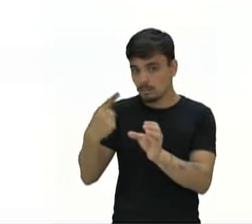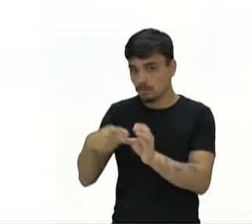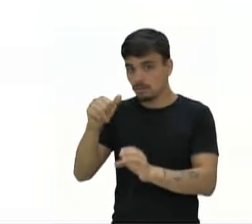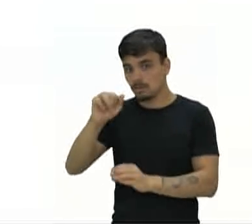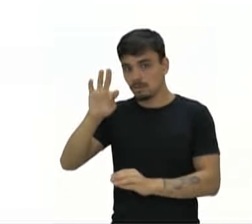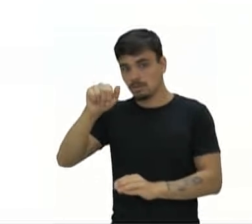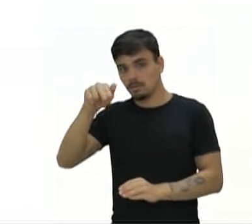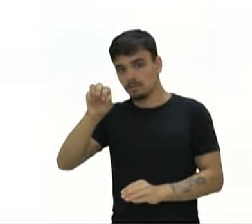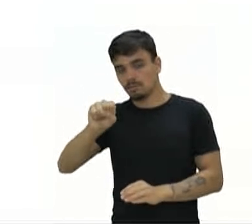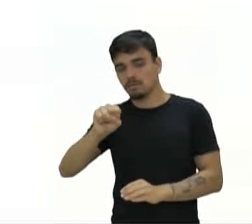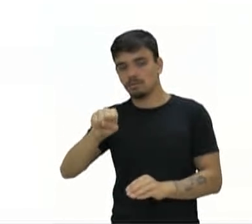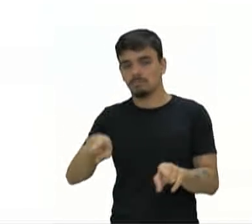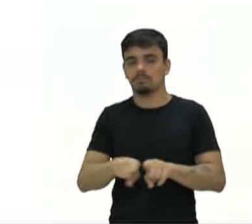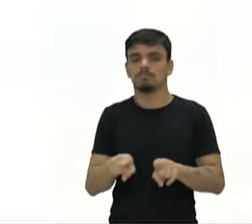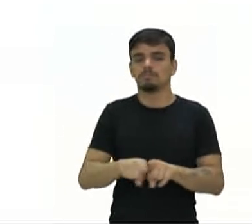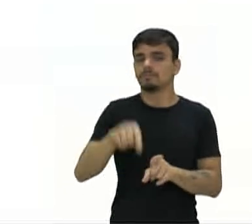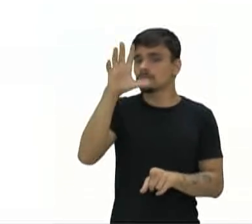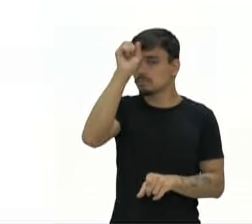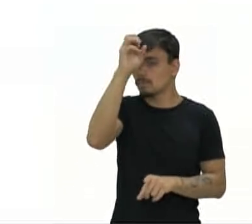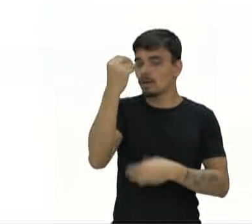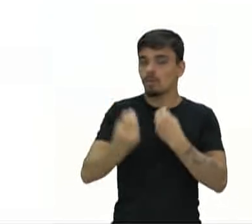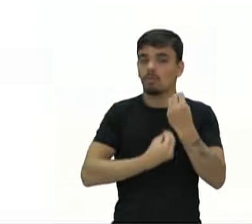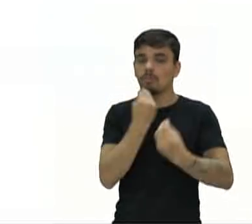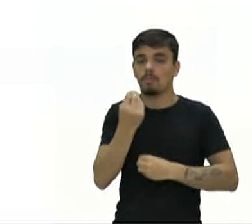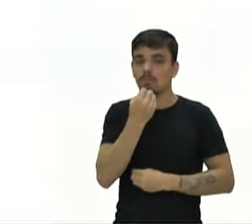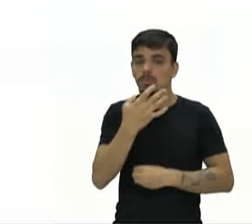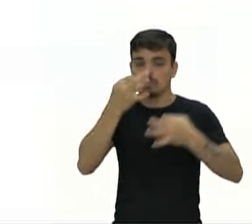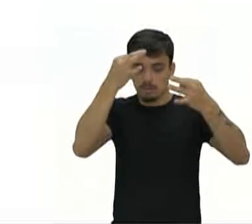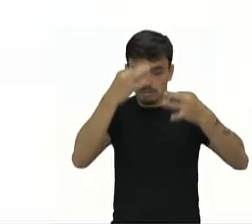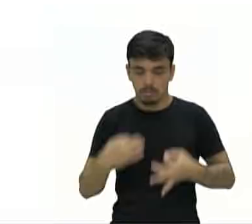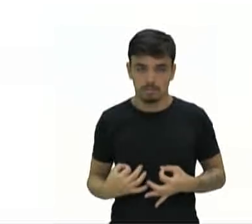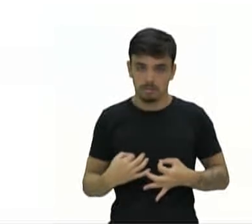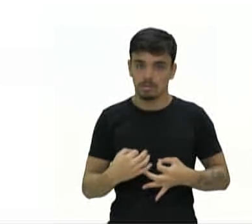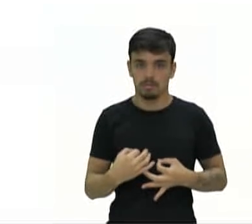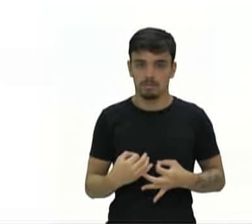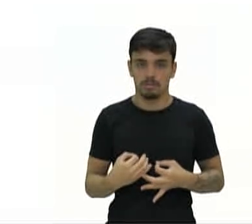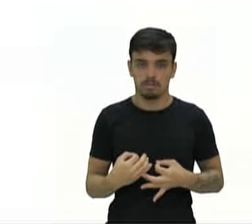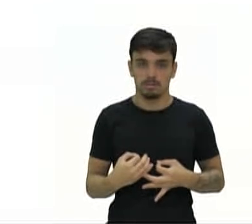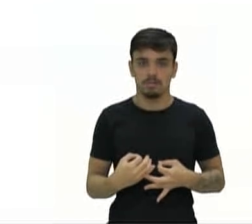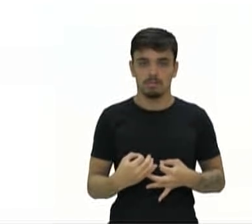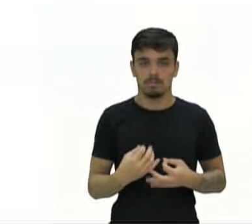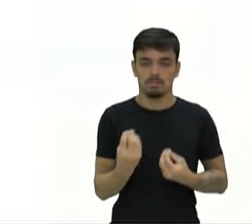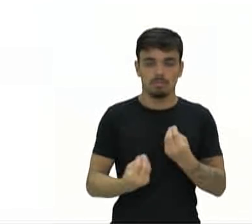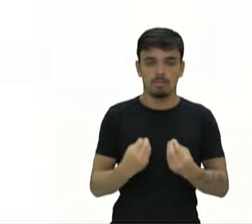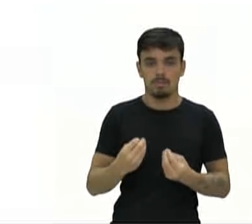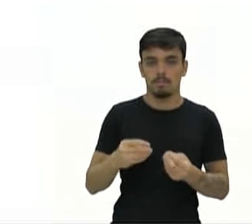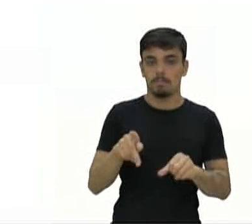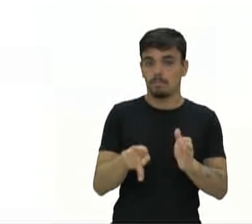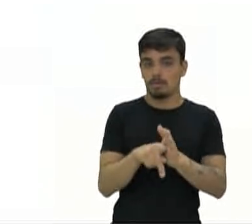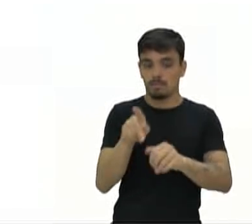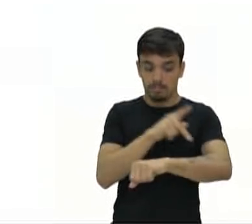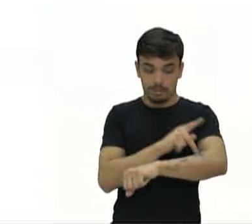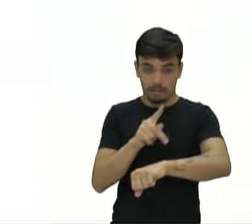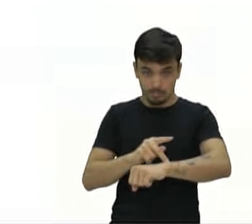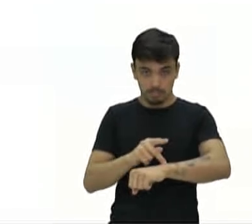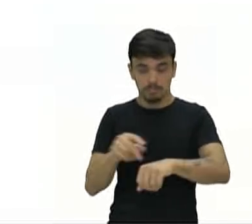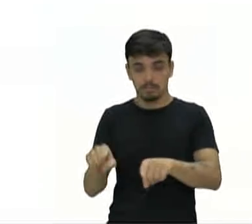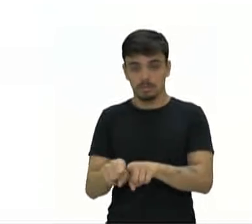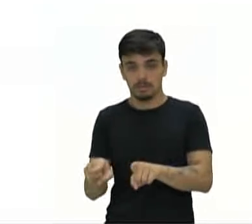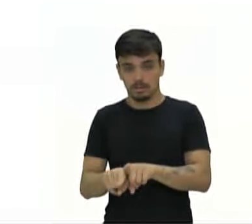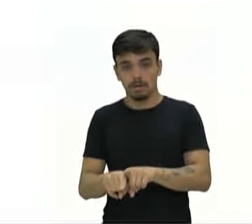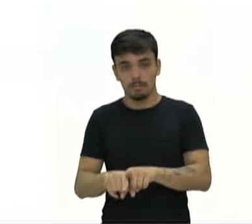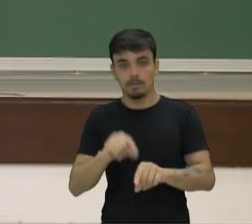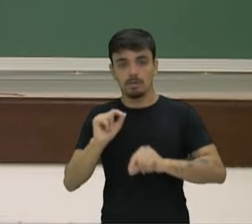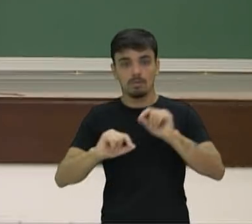a aprender boas maneiras com os pedagogos, olha a origem da palavra pedagogo, de onde vem, professores escolhidos pelo pai, e